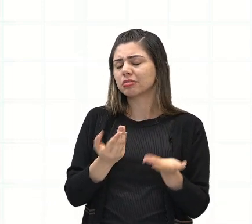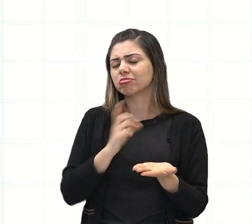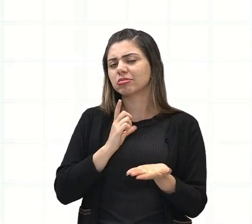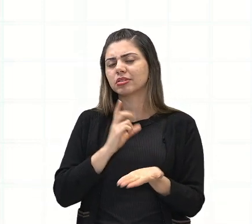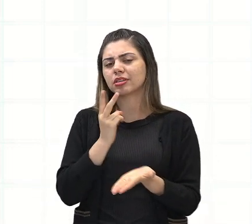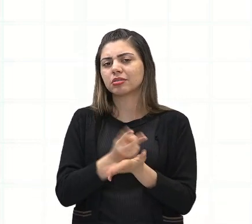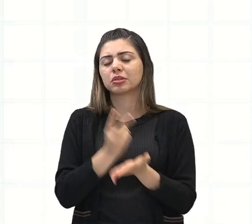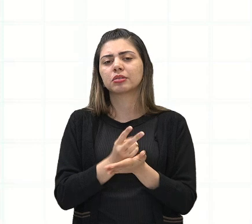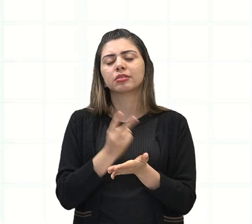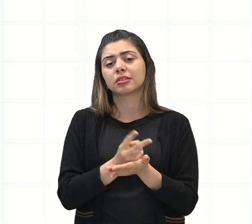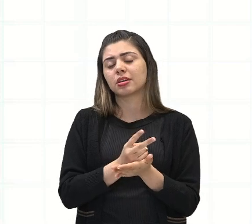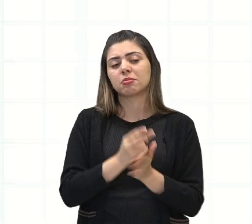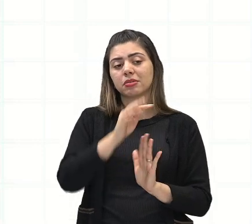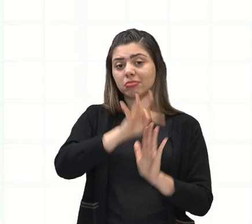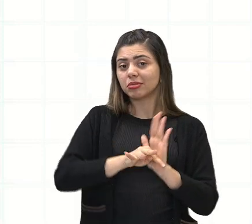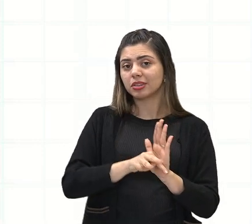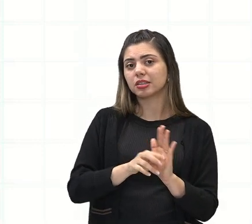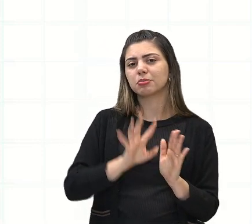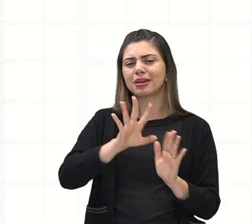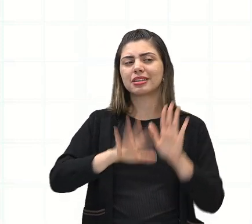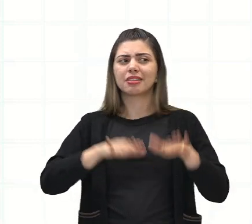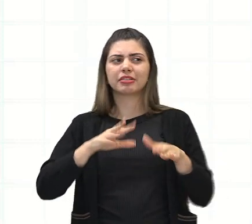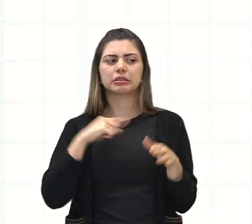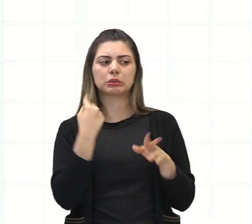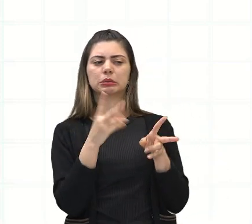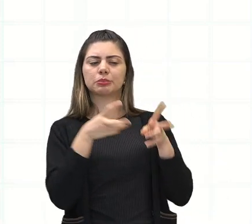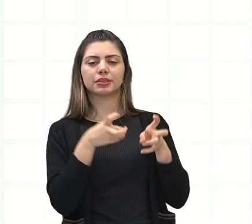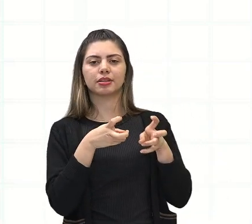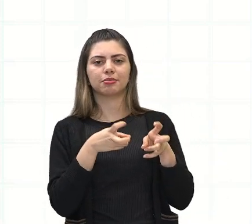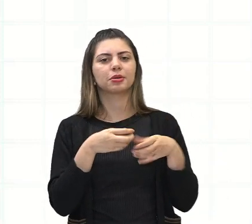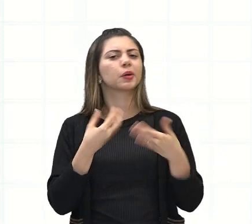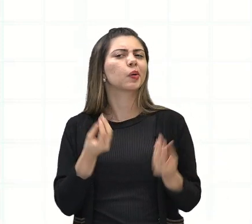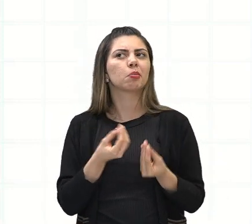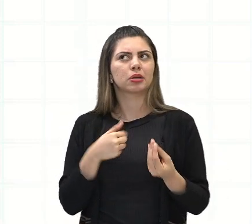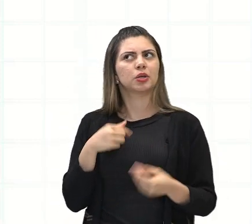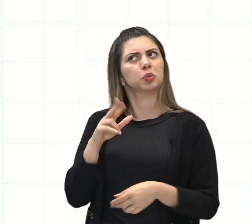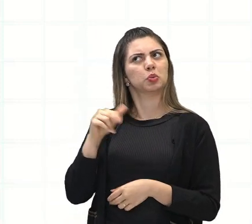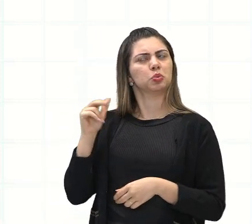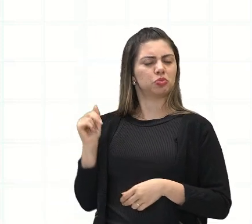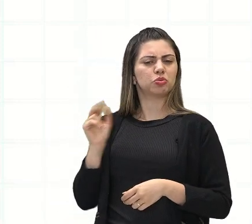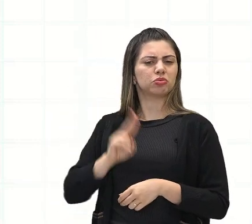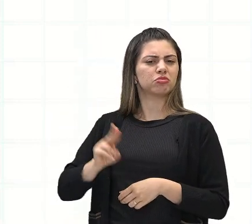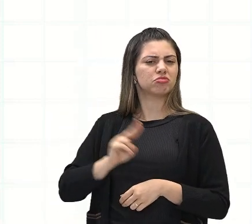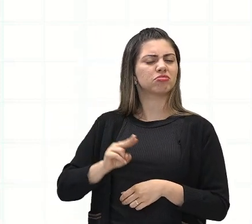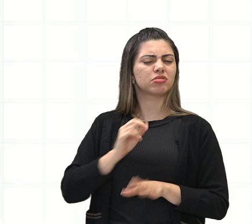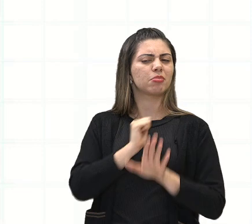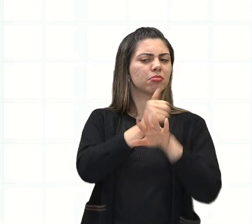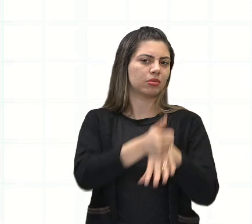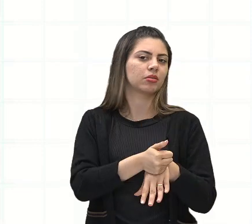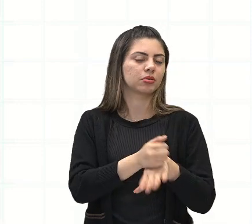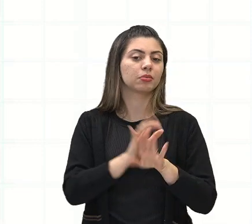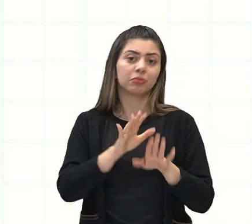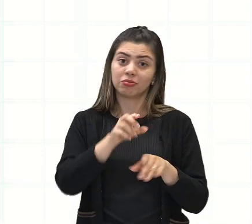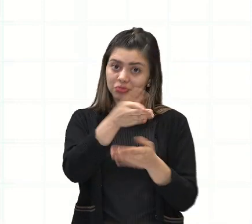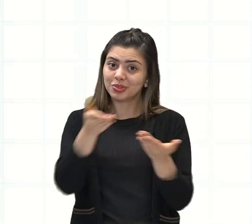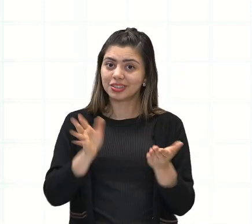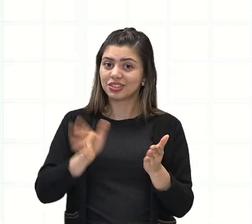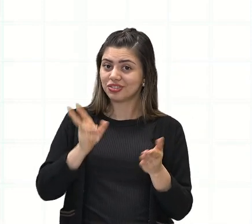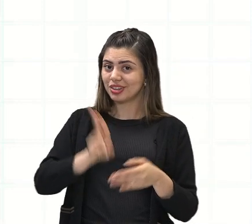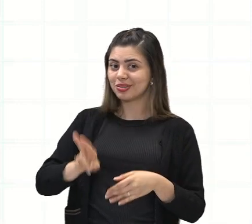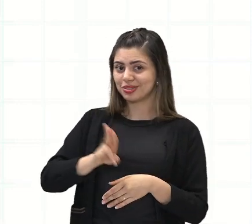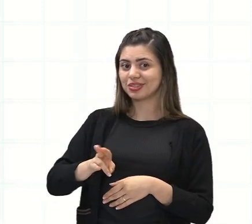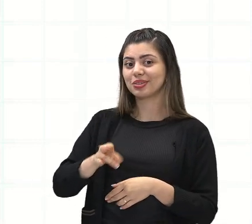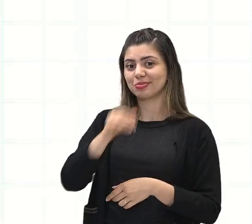se dá conta. Como assim? Eu acho que eu nunca utilizei essa palavra estranha e metonímia na minha vida. Usou, sim, senhor, eu vou já te